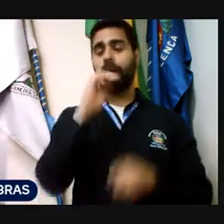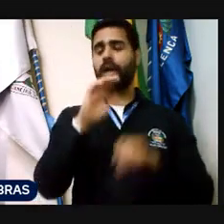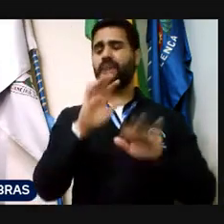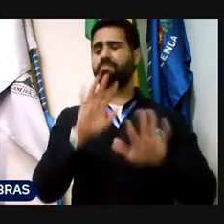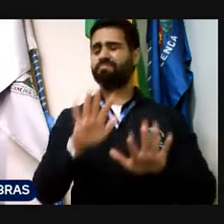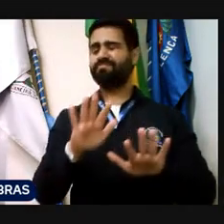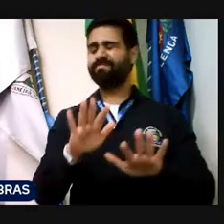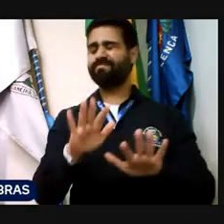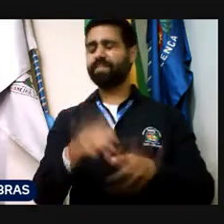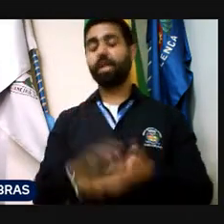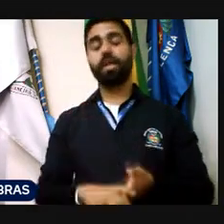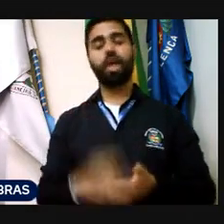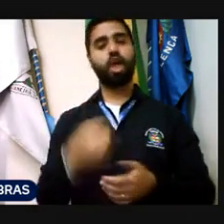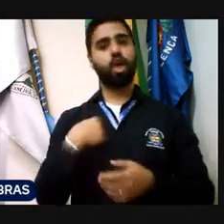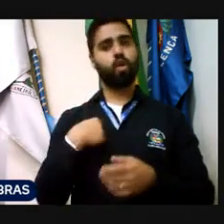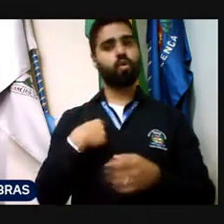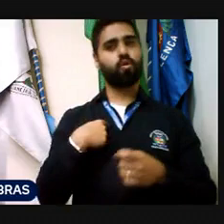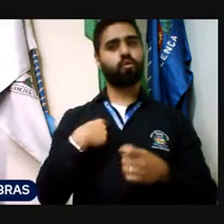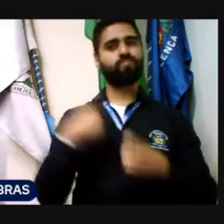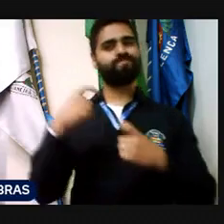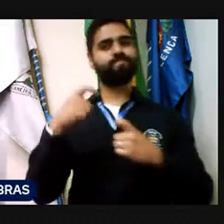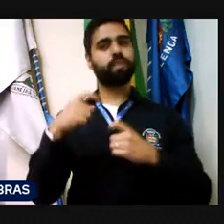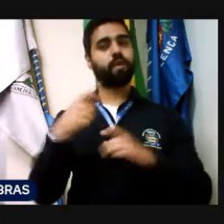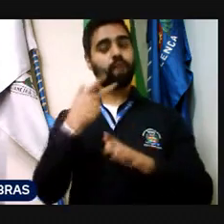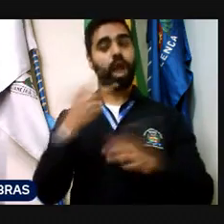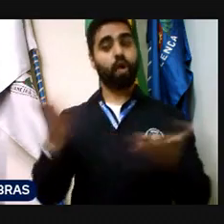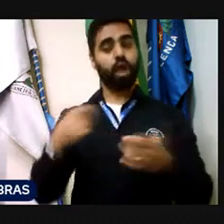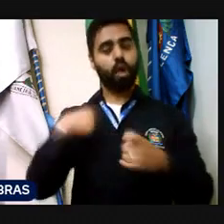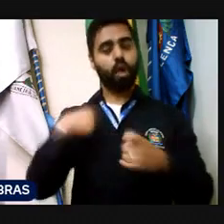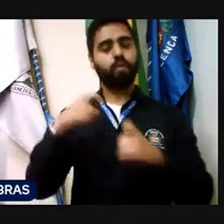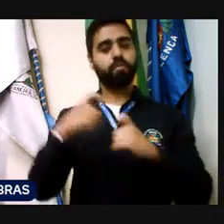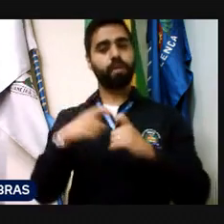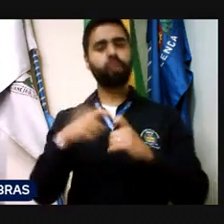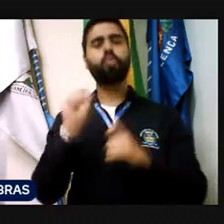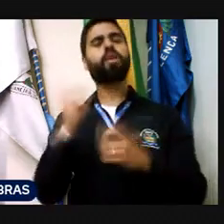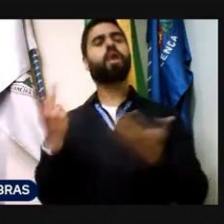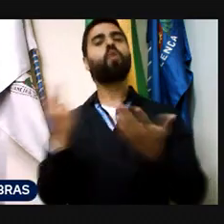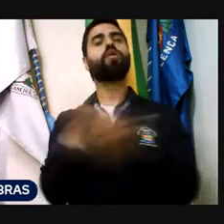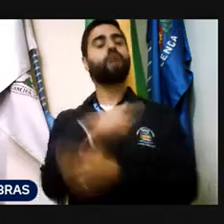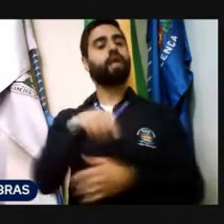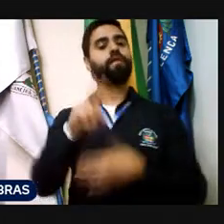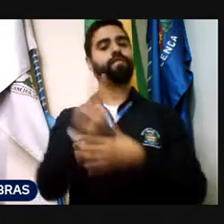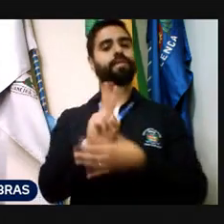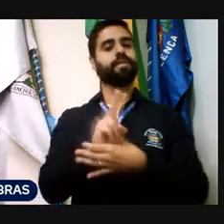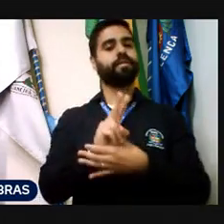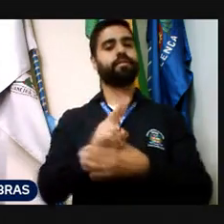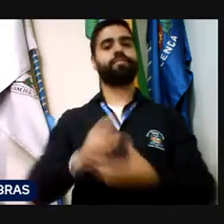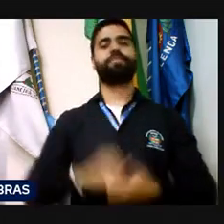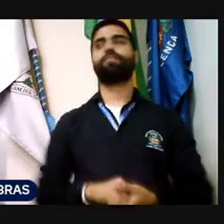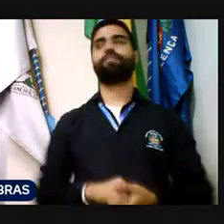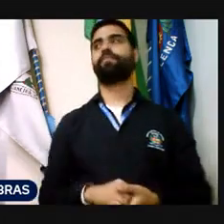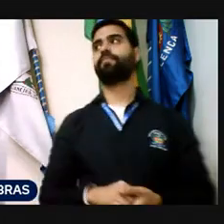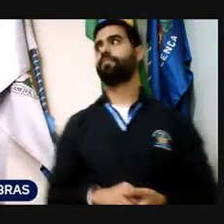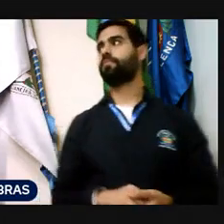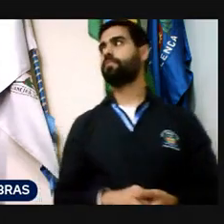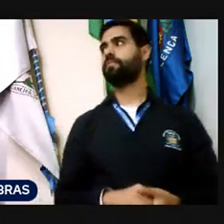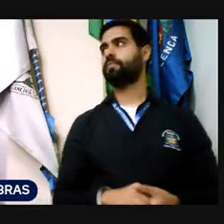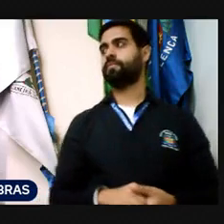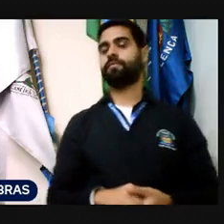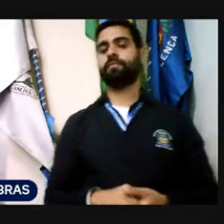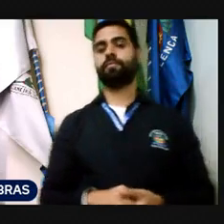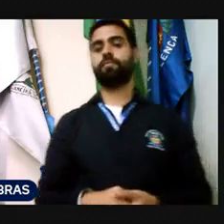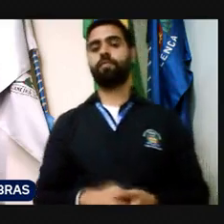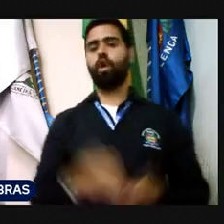né, falando agora sobre o que tem acontecido aqui em Valença. Nós estamos na